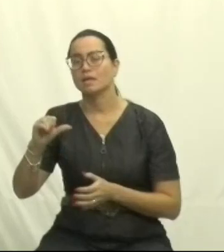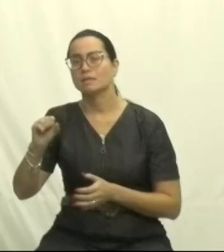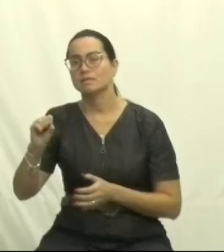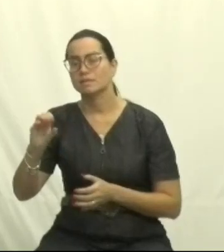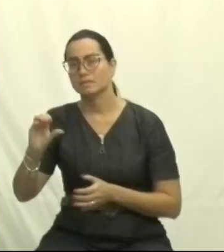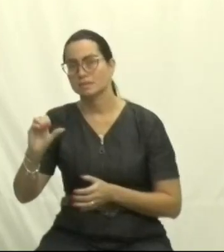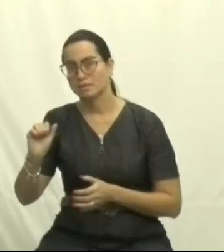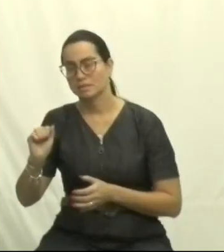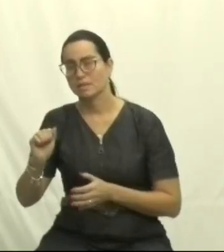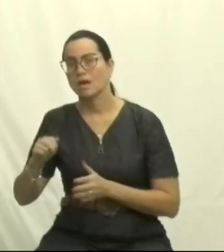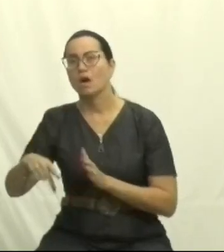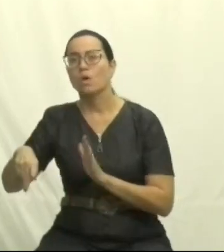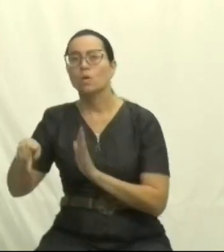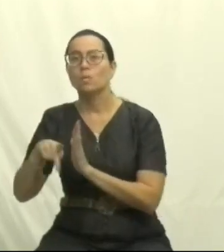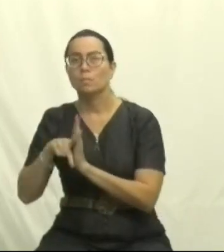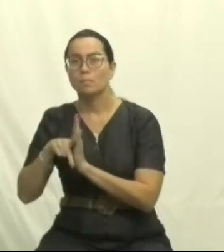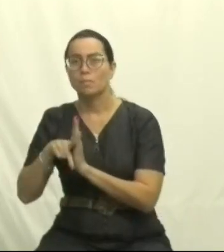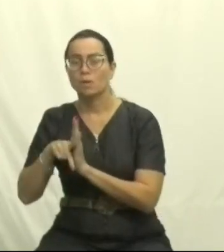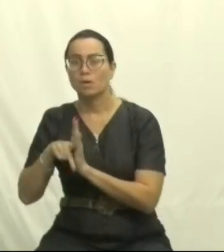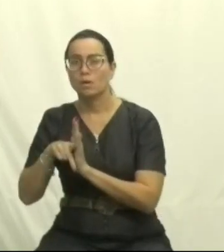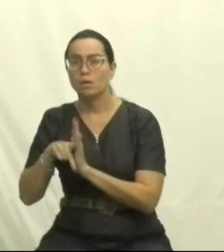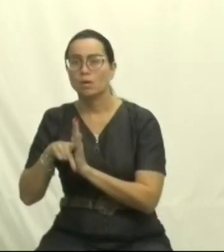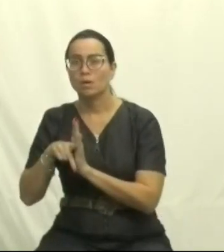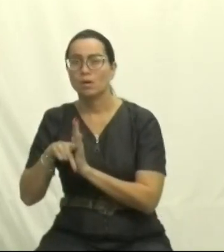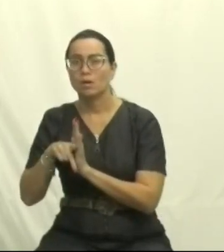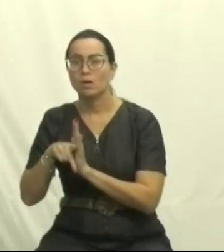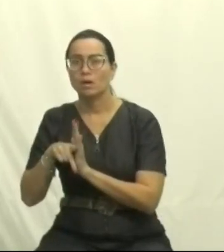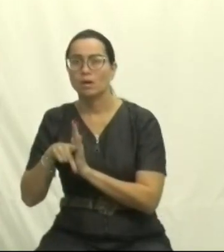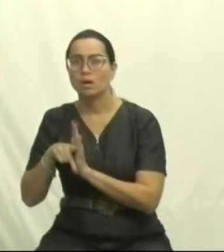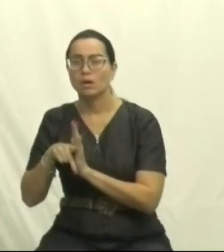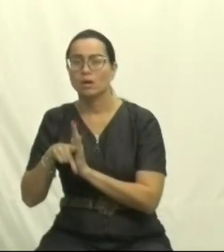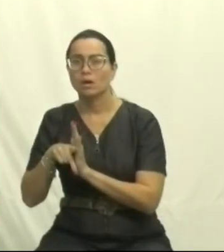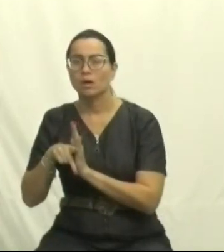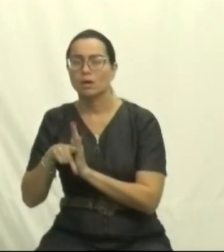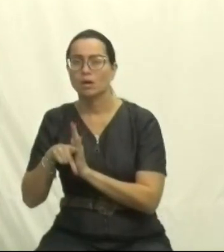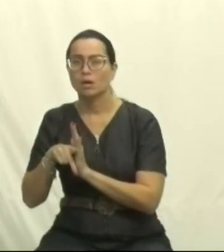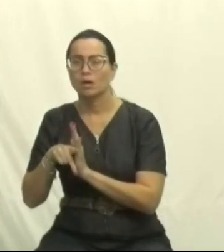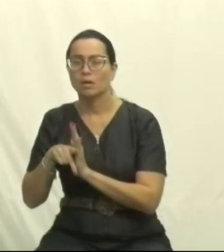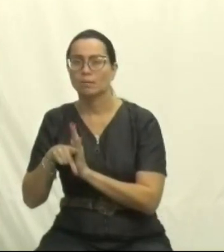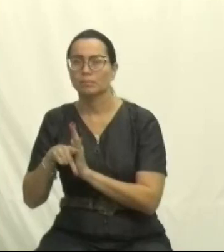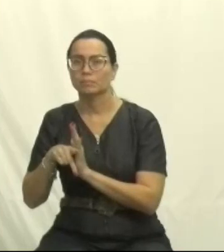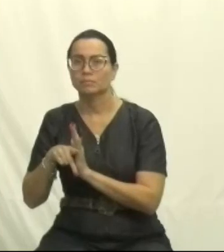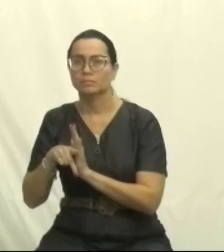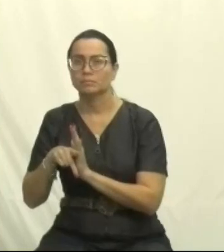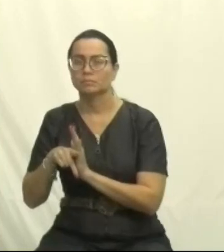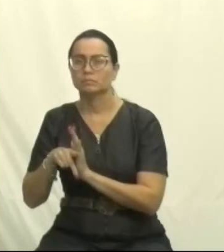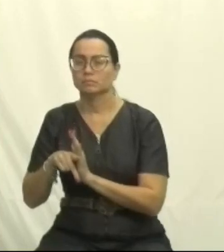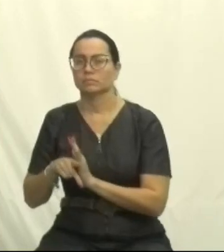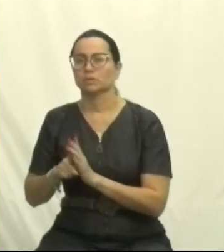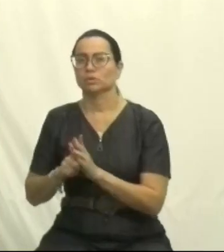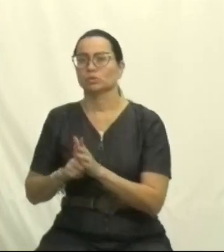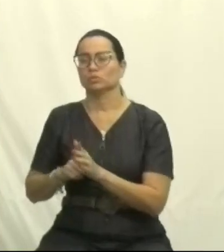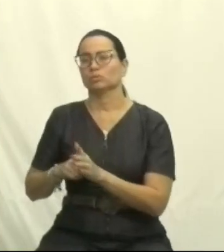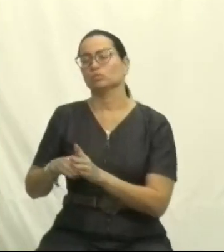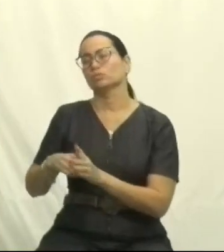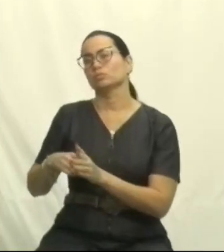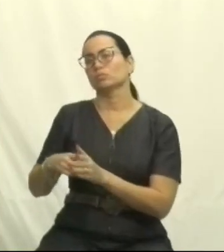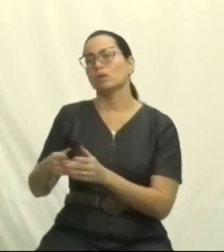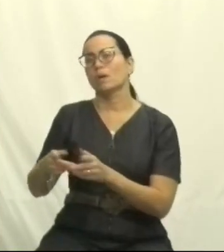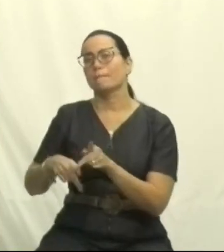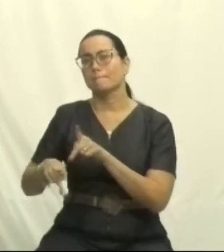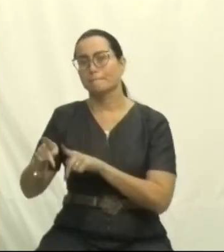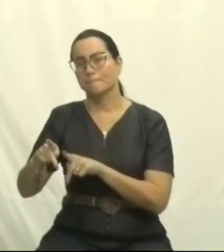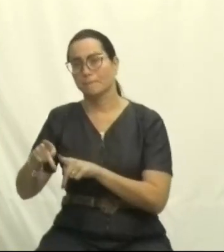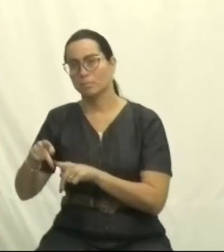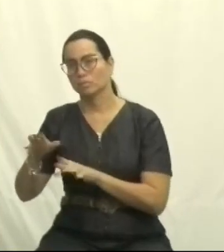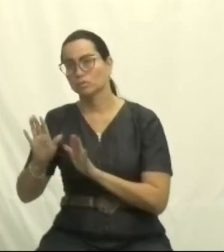o próprio público situado na rua Catarina Martinhago, com